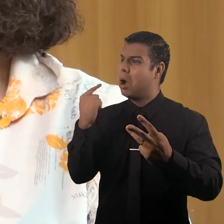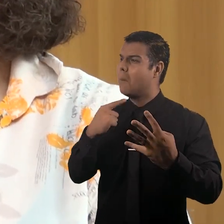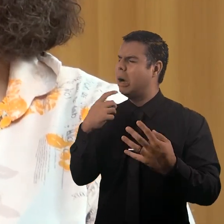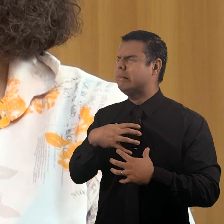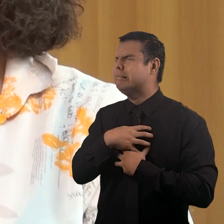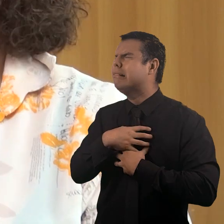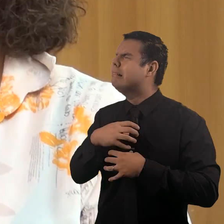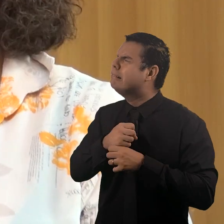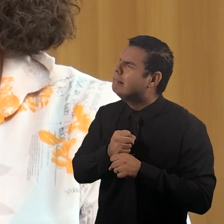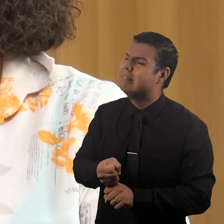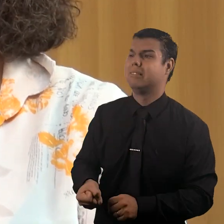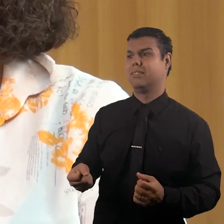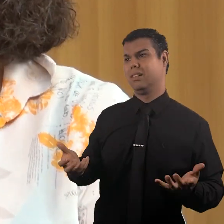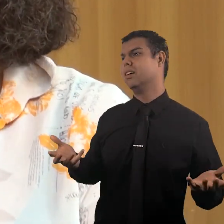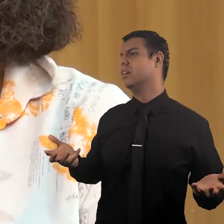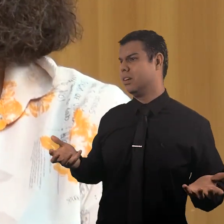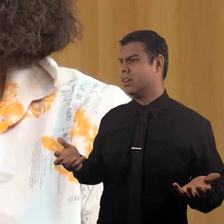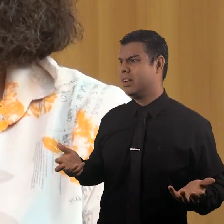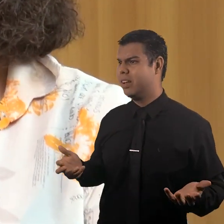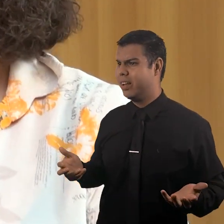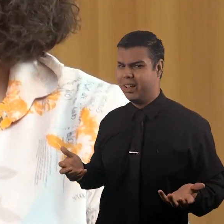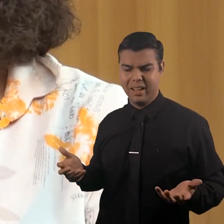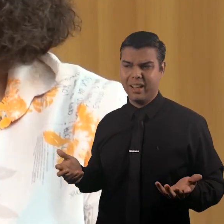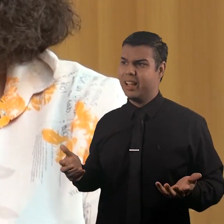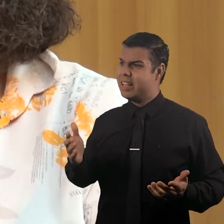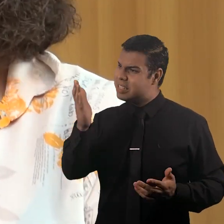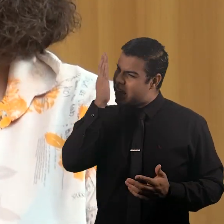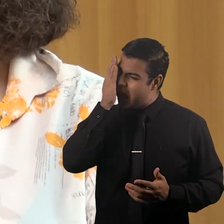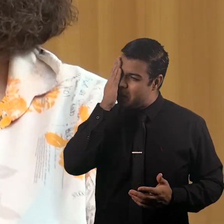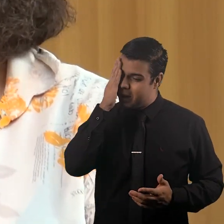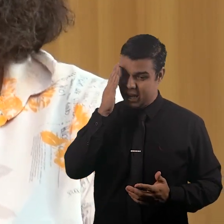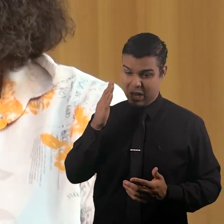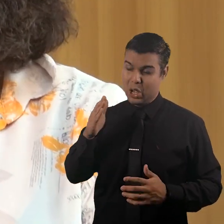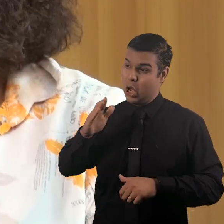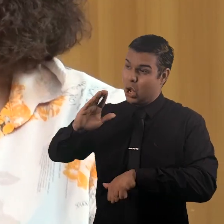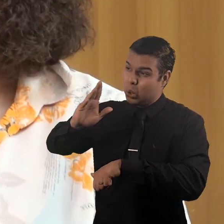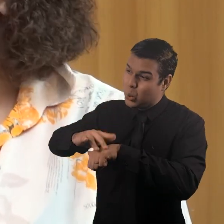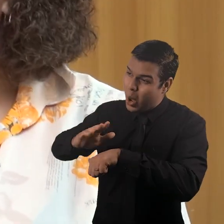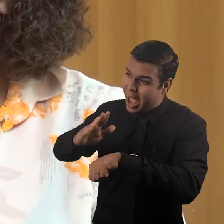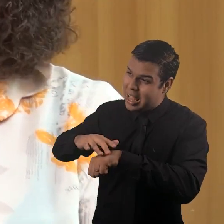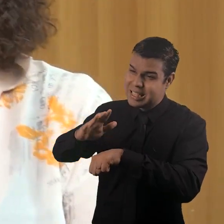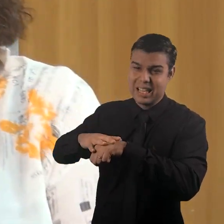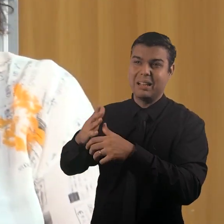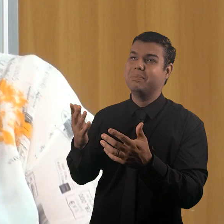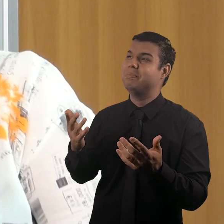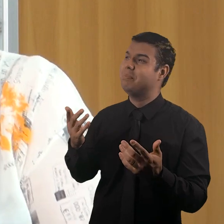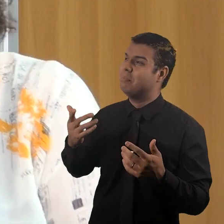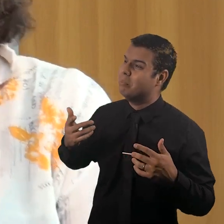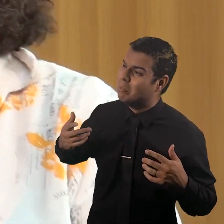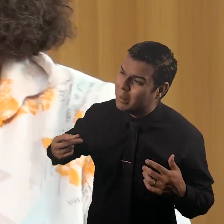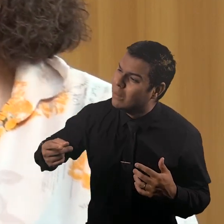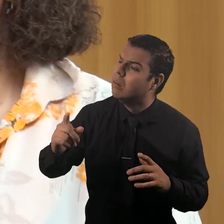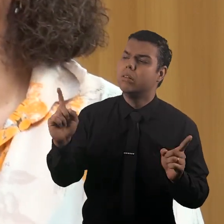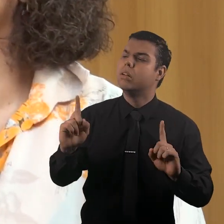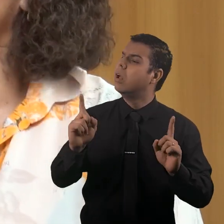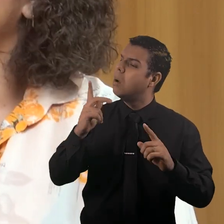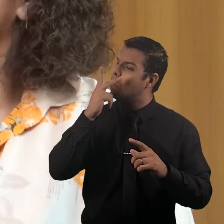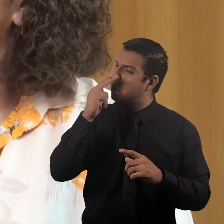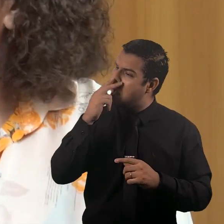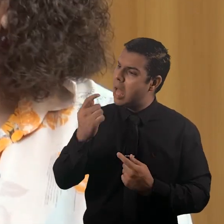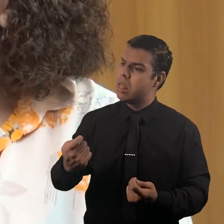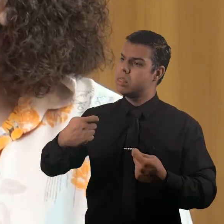simplesmente precisa entender que a doença nem sempre é a coisa finita, né? Às vezes é uma oportunidade mesmo para você